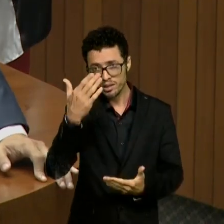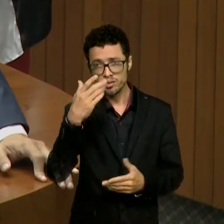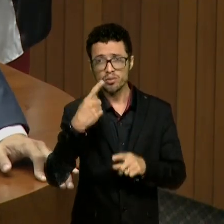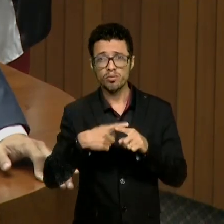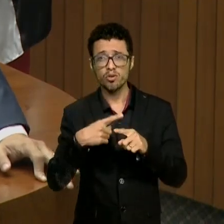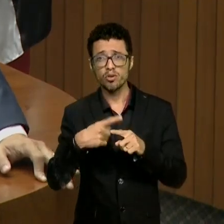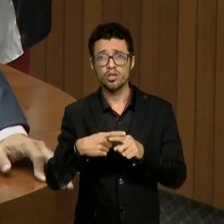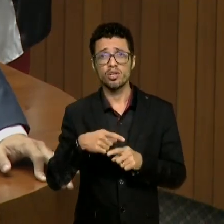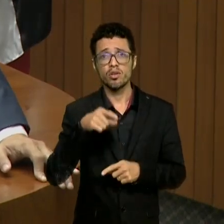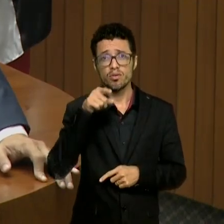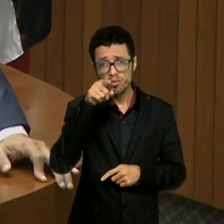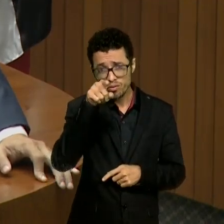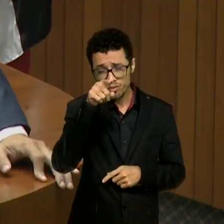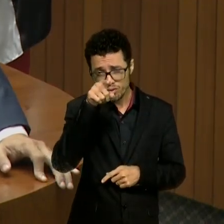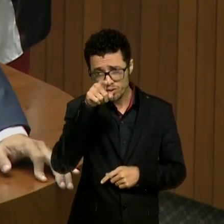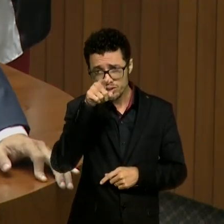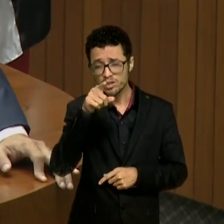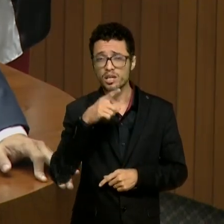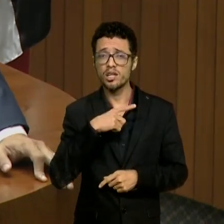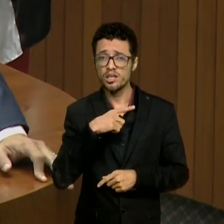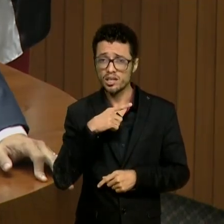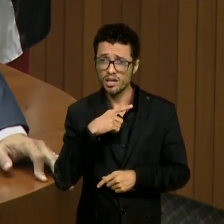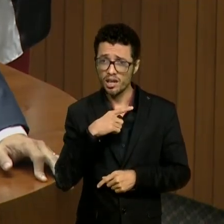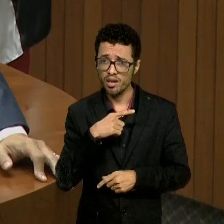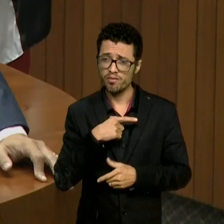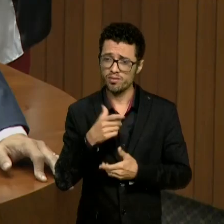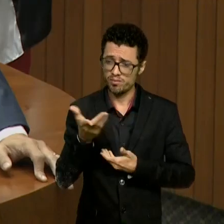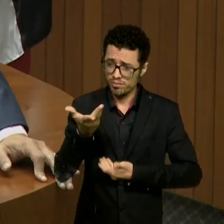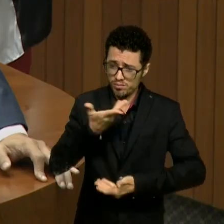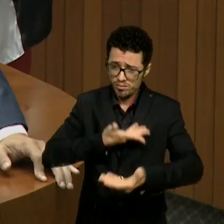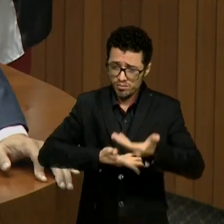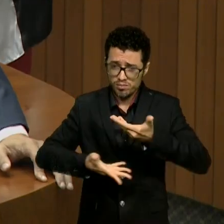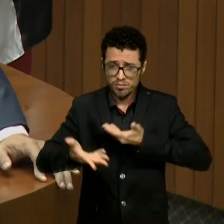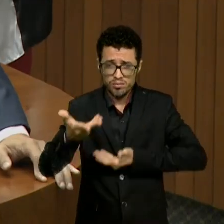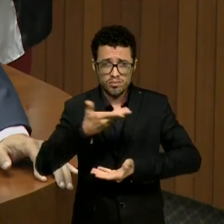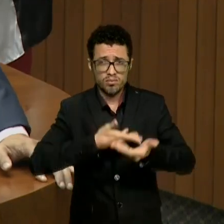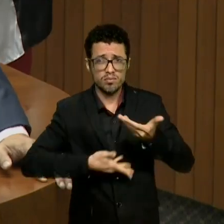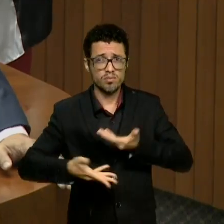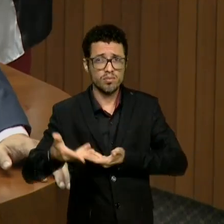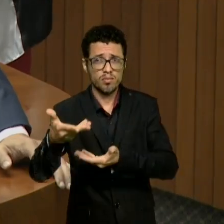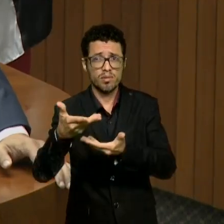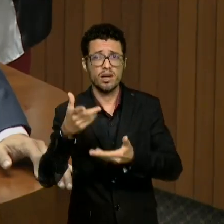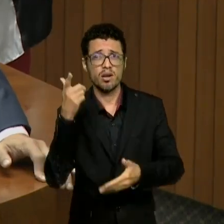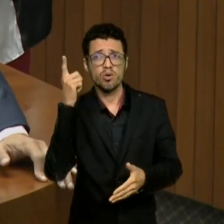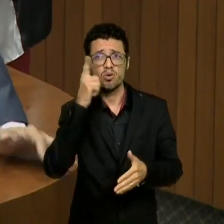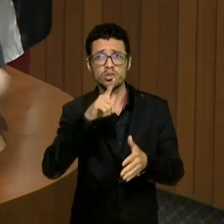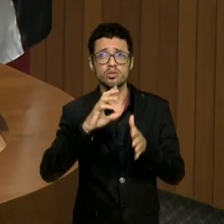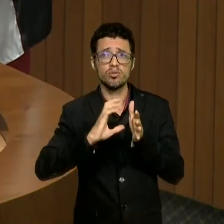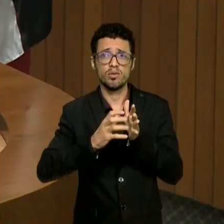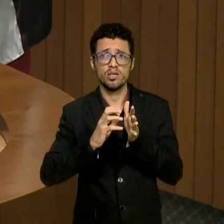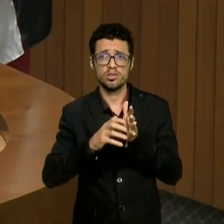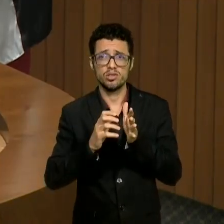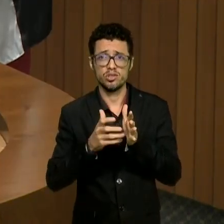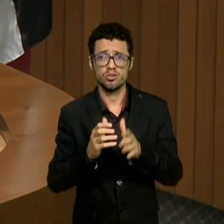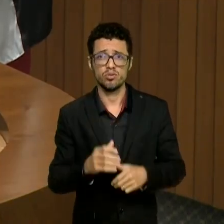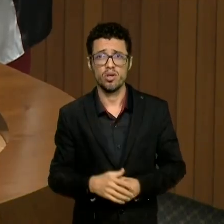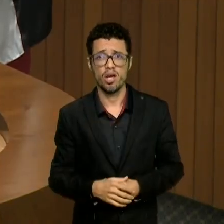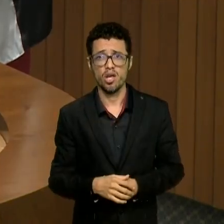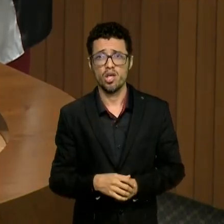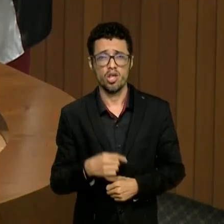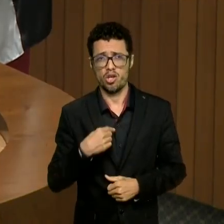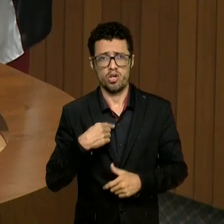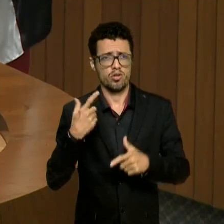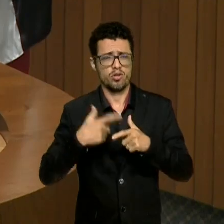ponte naquele período, para conseguir um partido para mim. E eu não tenho nenhum problema em subir e falar a